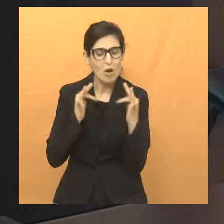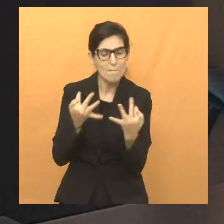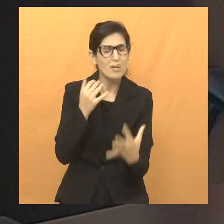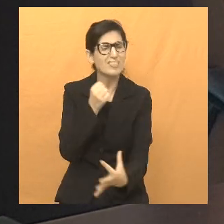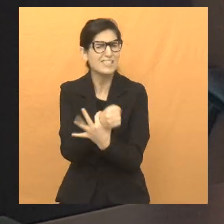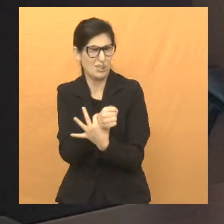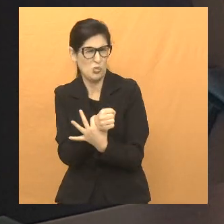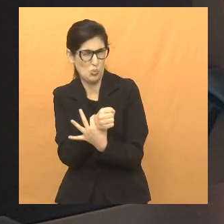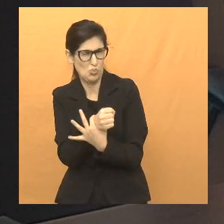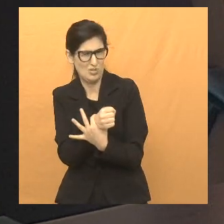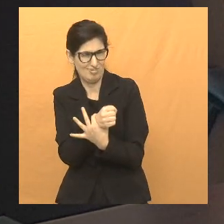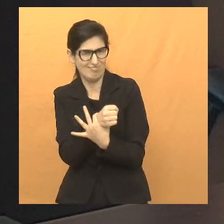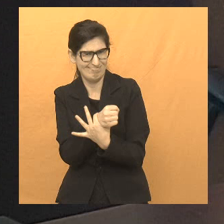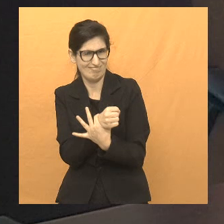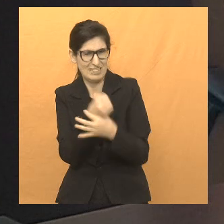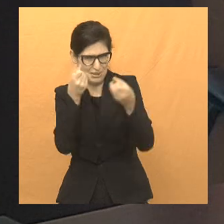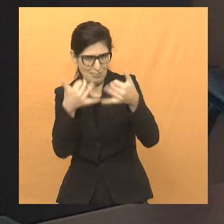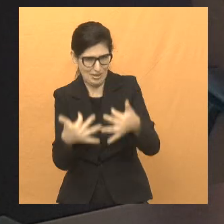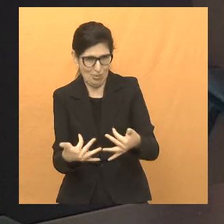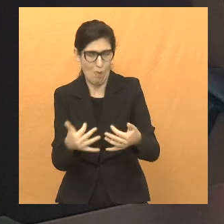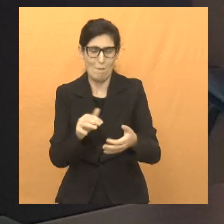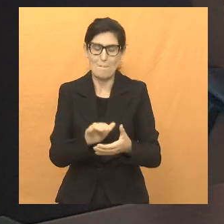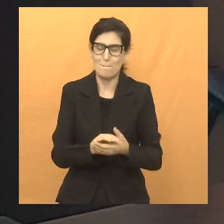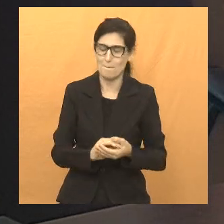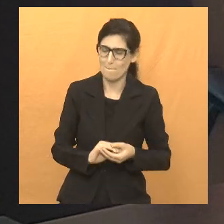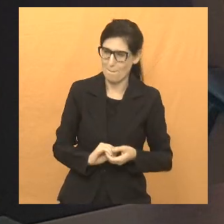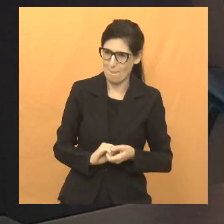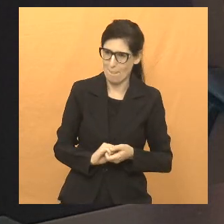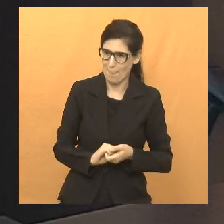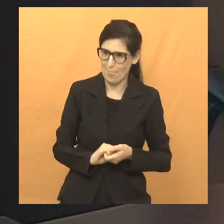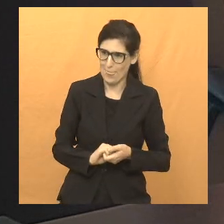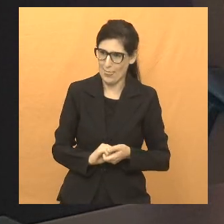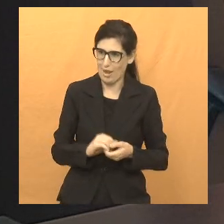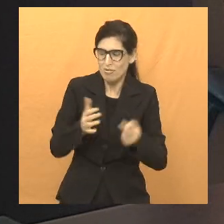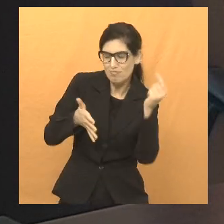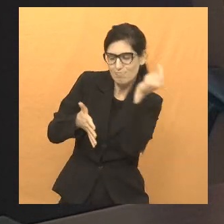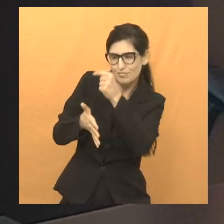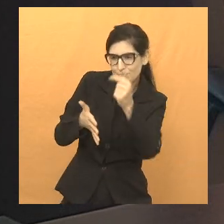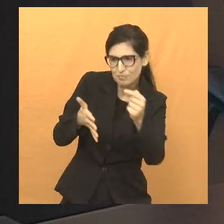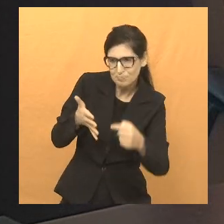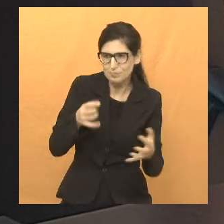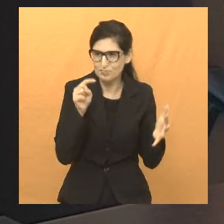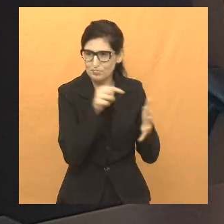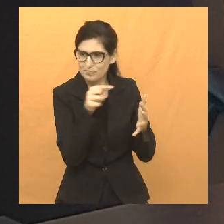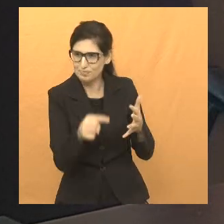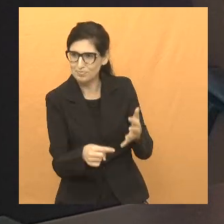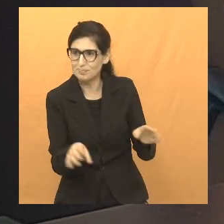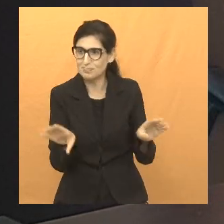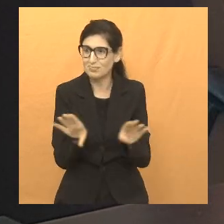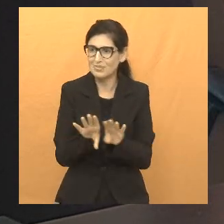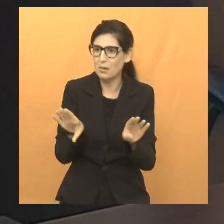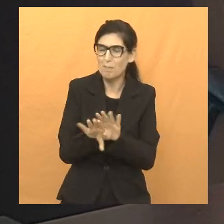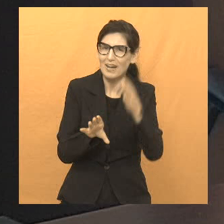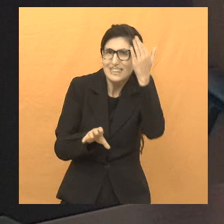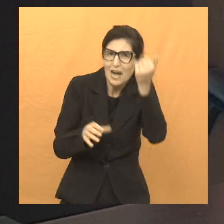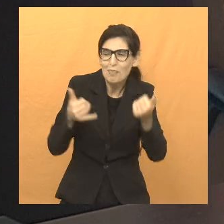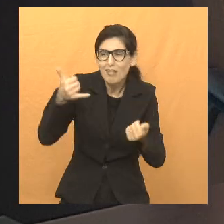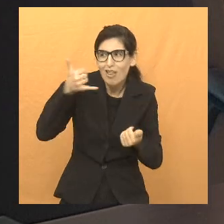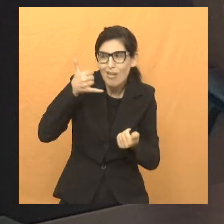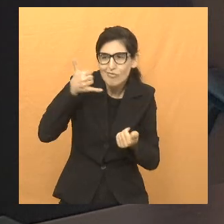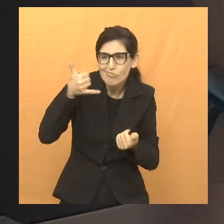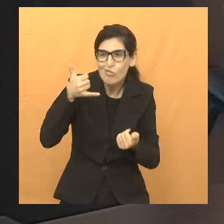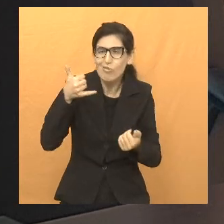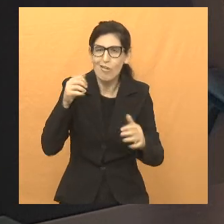segura, né? E eu tive alguns apontamentos, inclusive o telefone da família segura. Eu liguei para